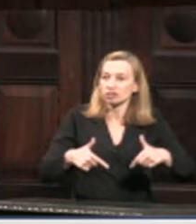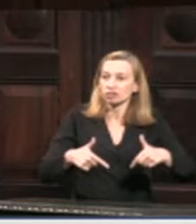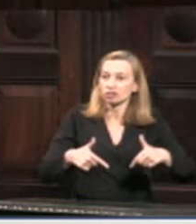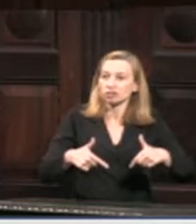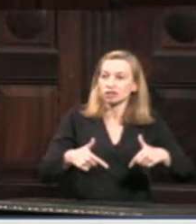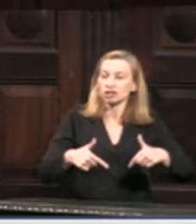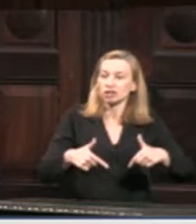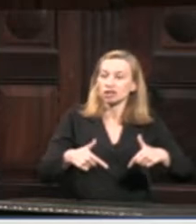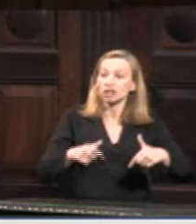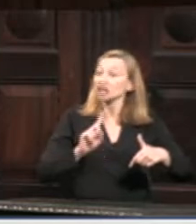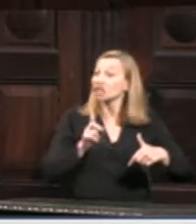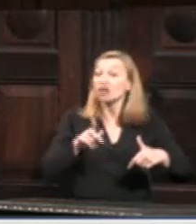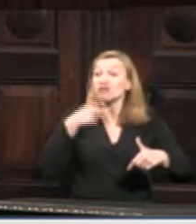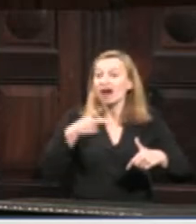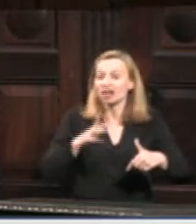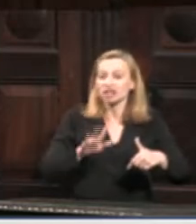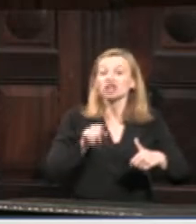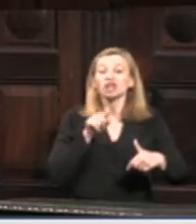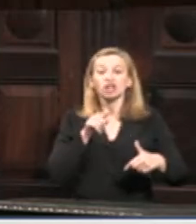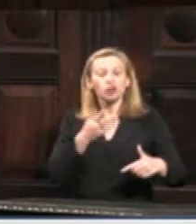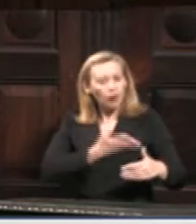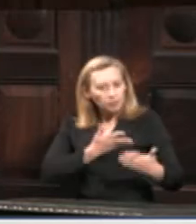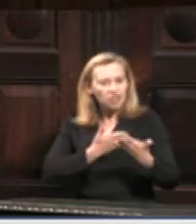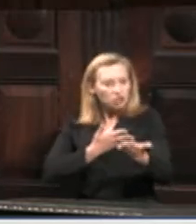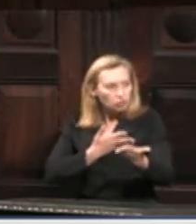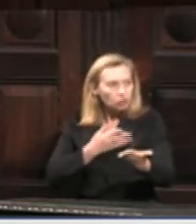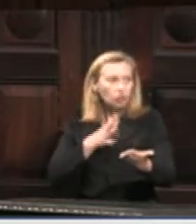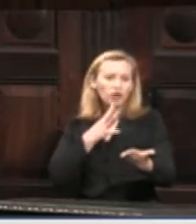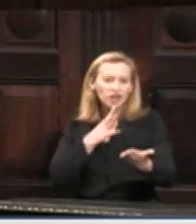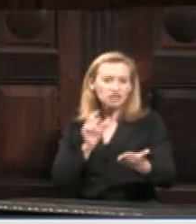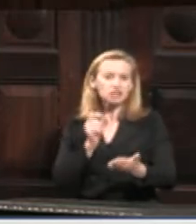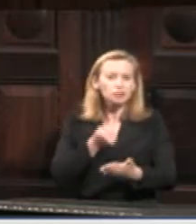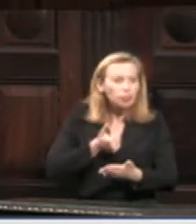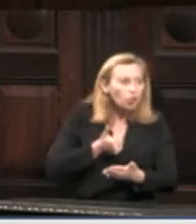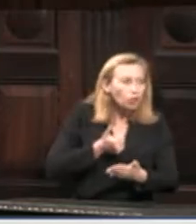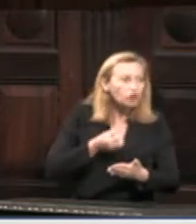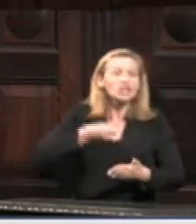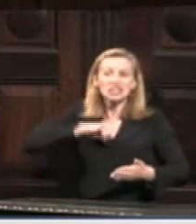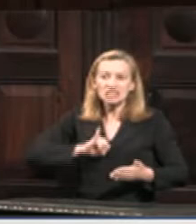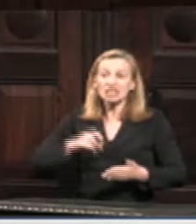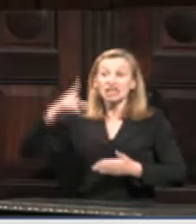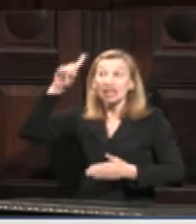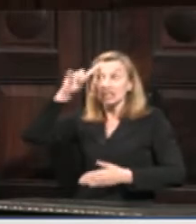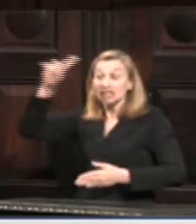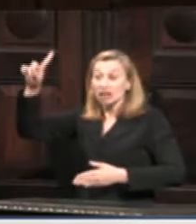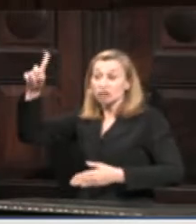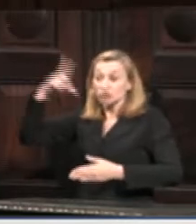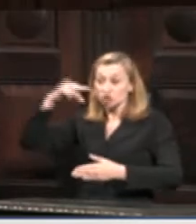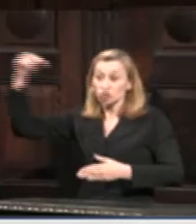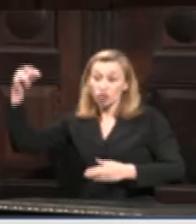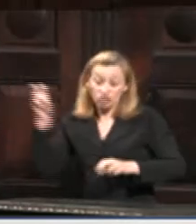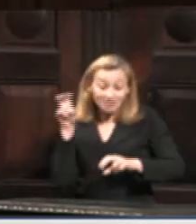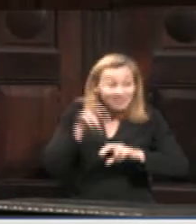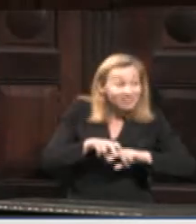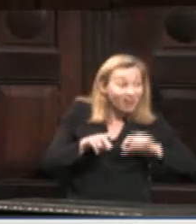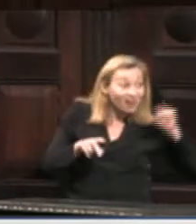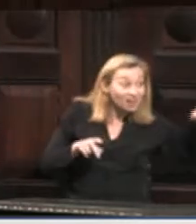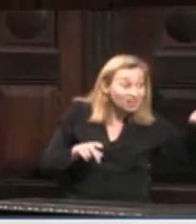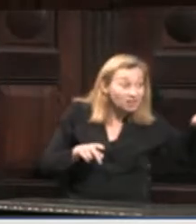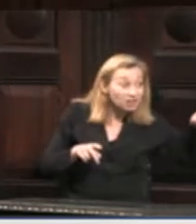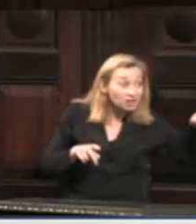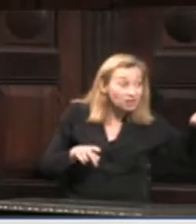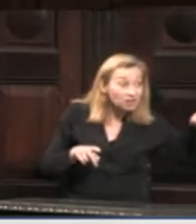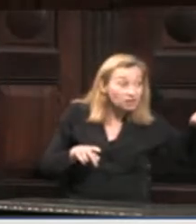Liomar, que me conhece pouco, se a providência me permitir sentar naquela cadeira, Vossa Excelência vai chegar